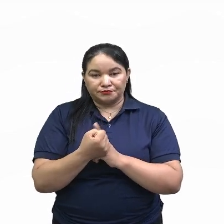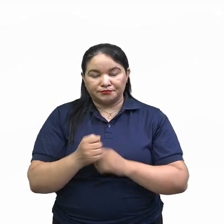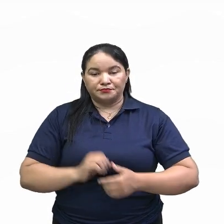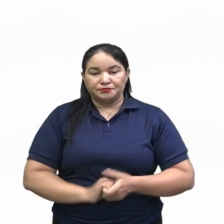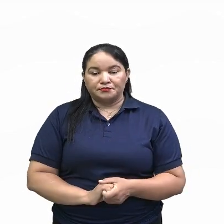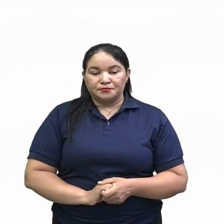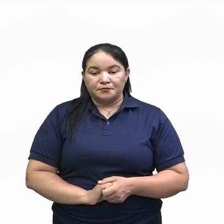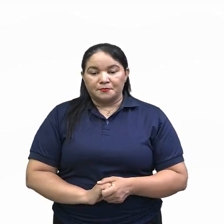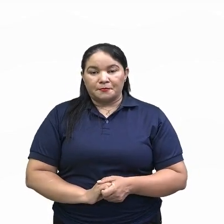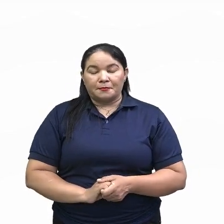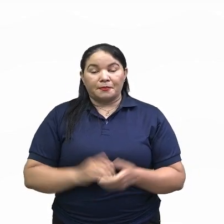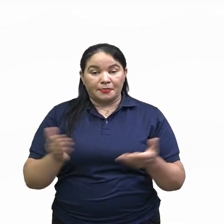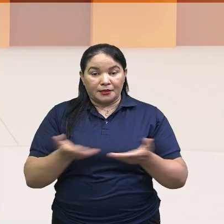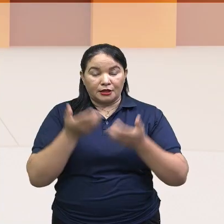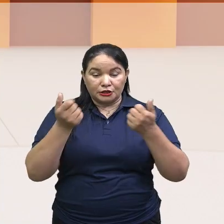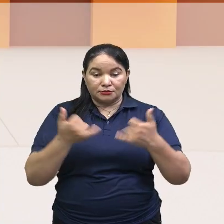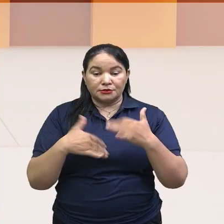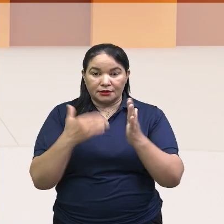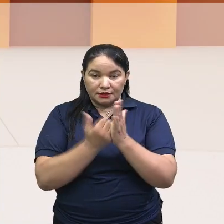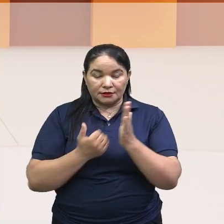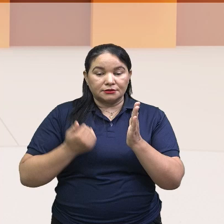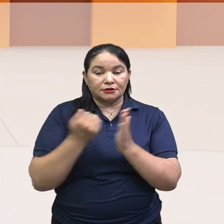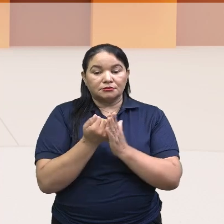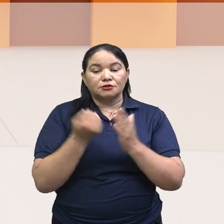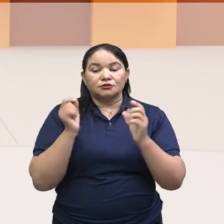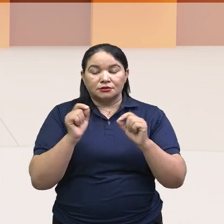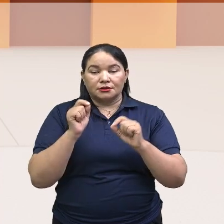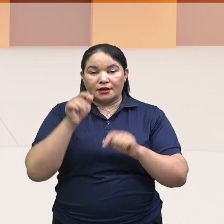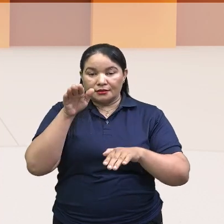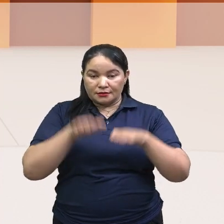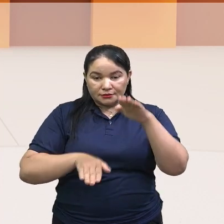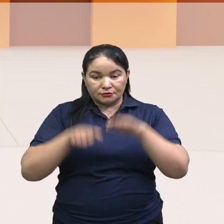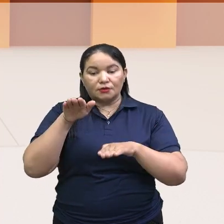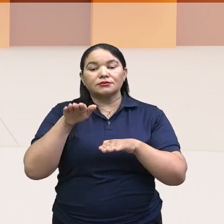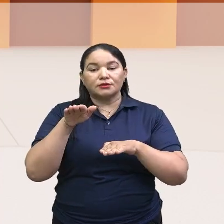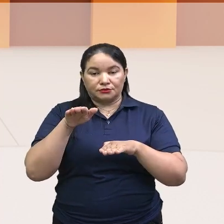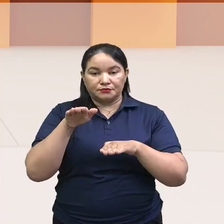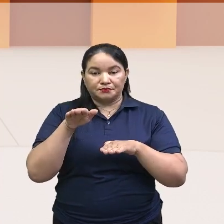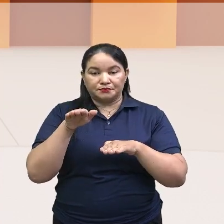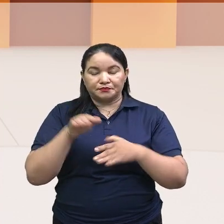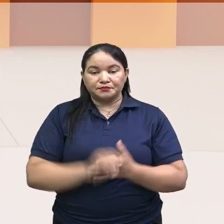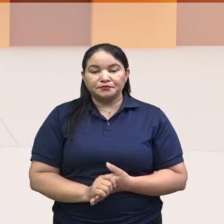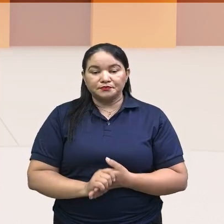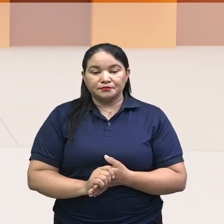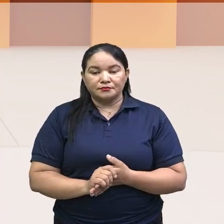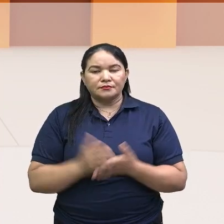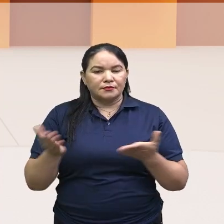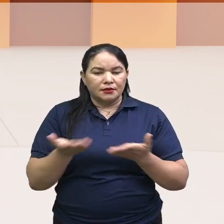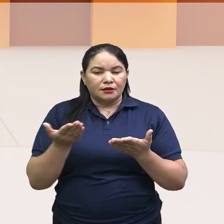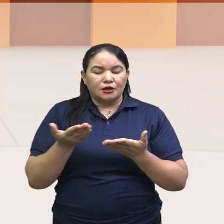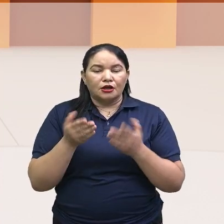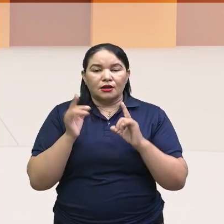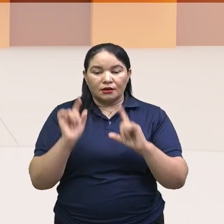vai agora trabalhar um pouco essa questão aqui da desigualdade, né? A desigualdade, ela